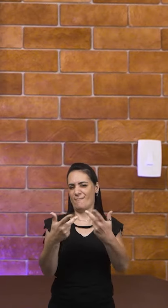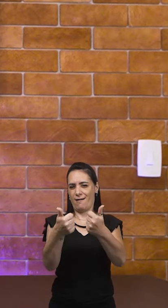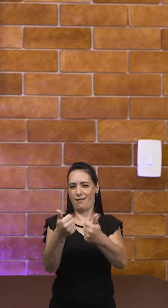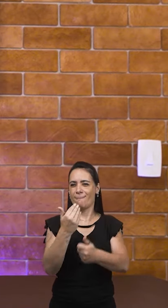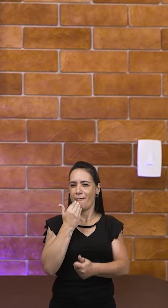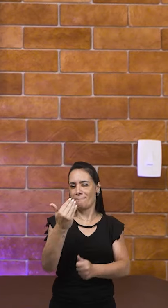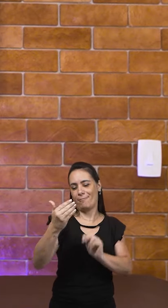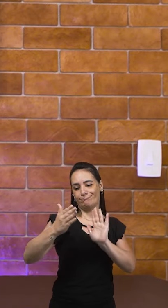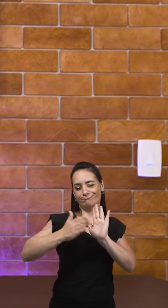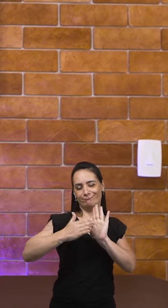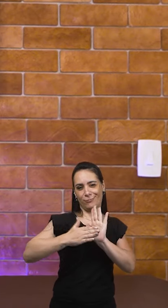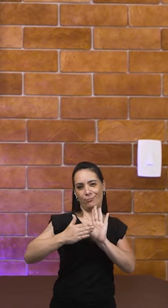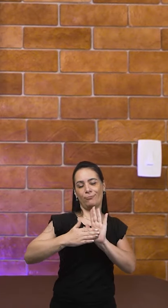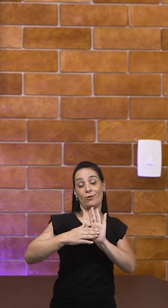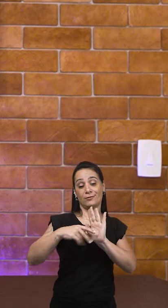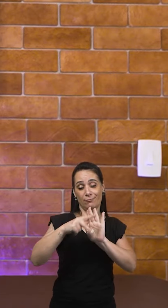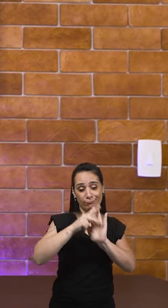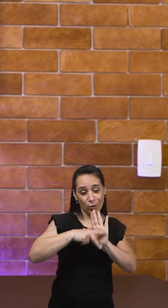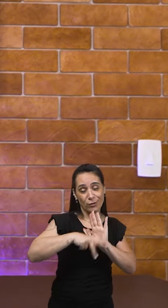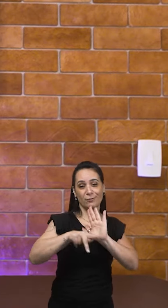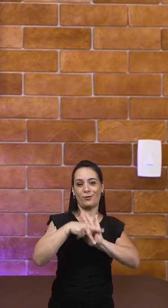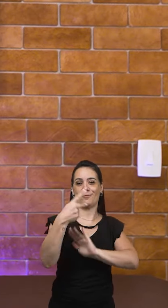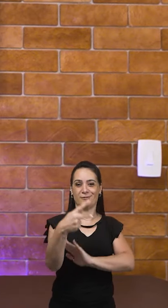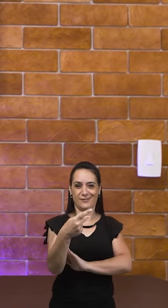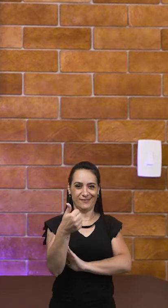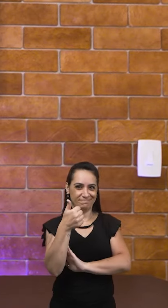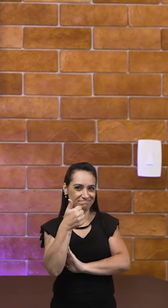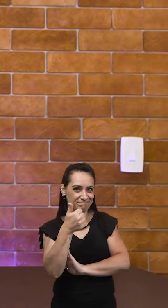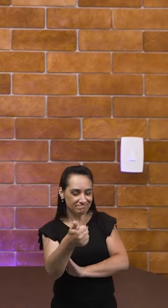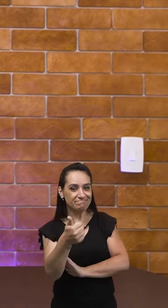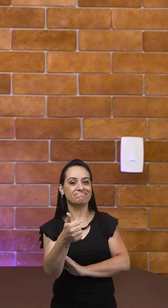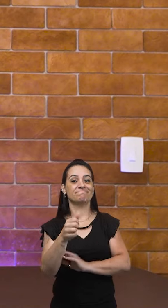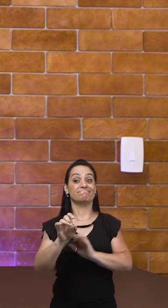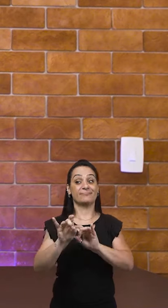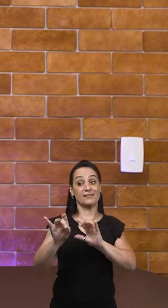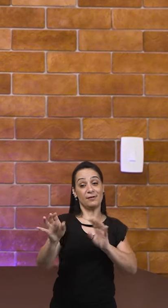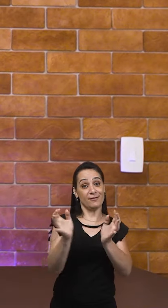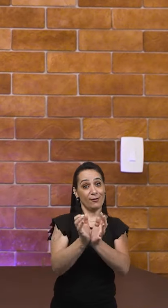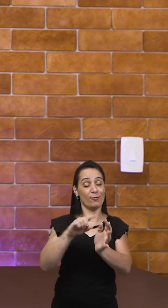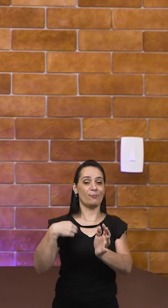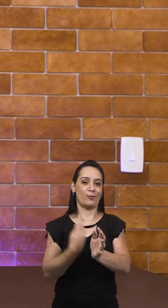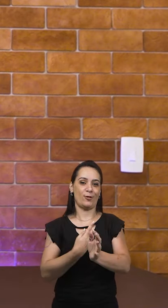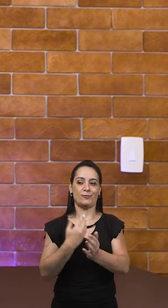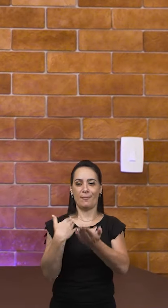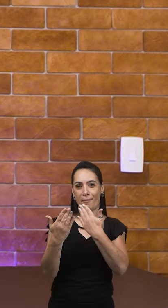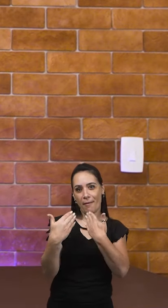arrasador, peça uma proposta oficial aí para o seu projeto, beleza?